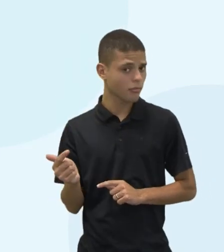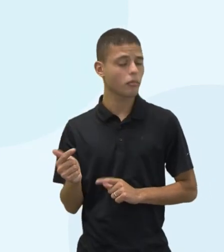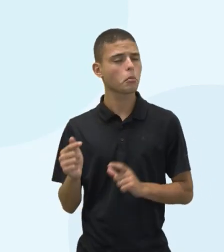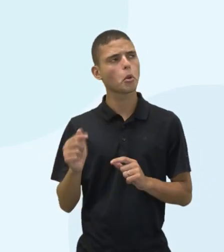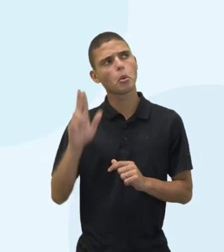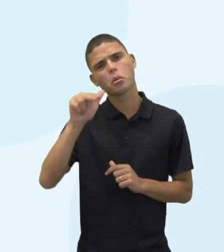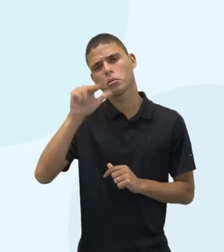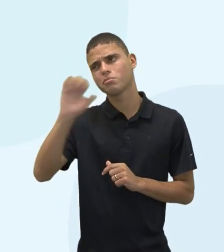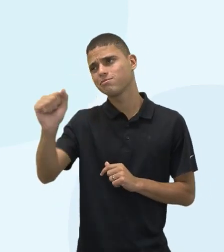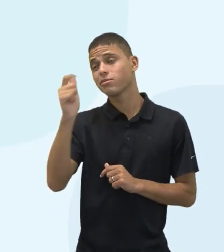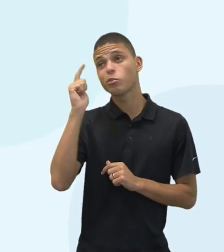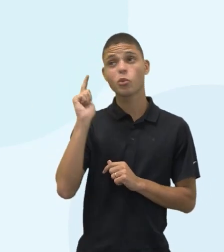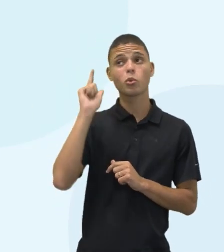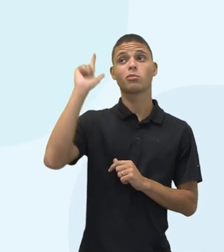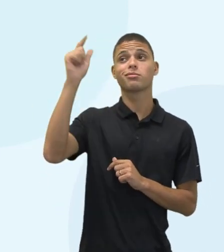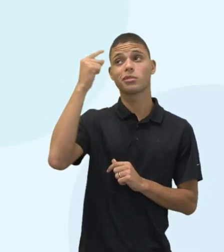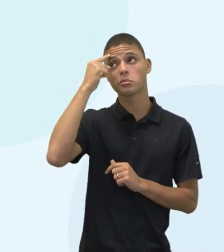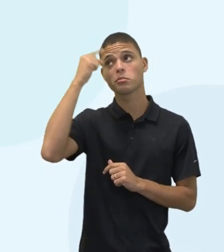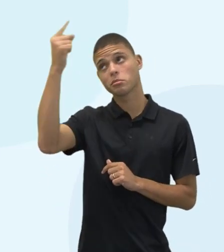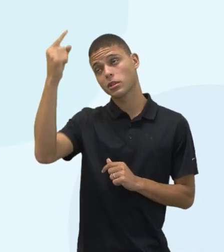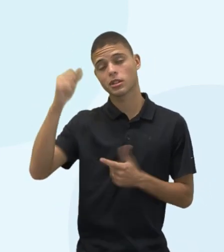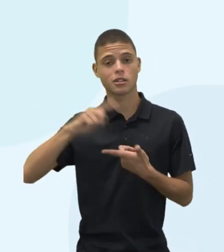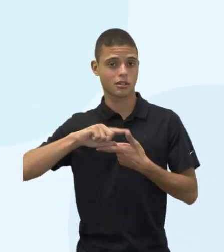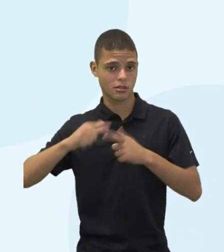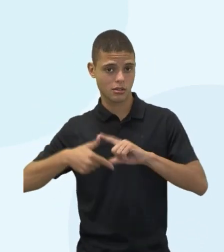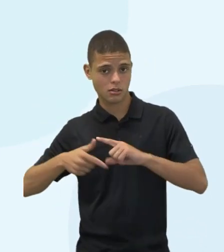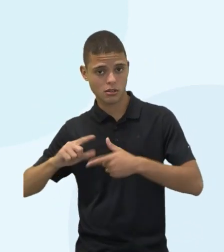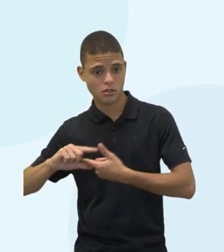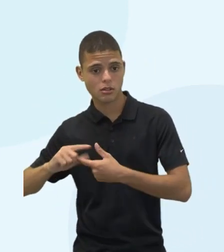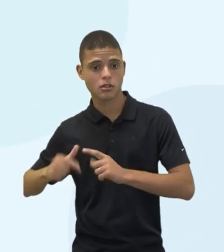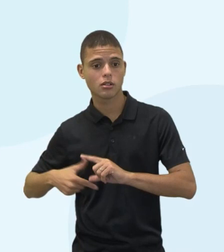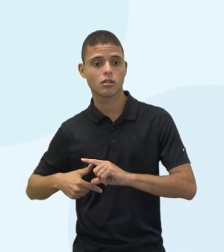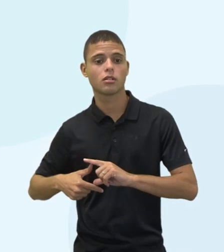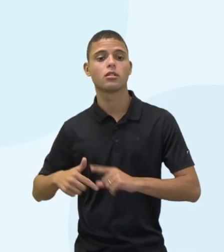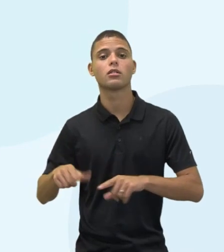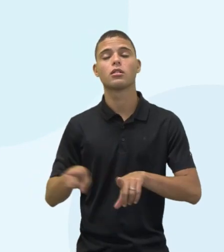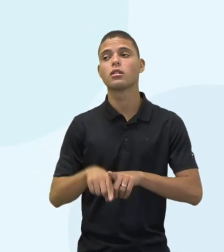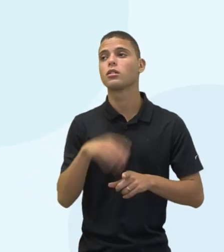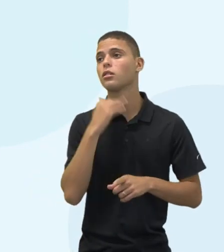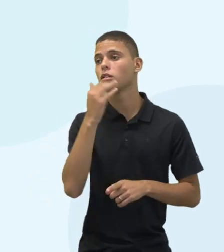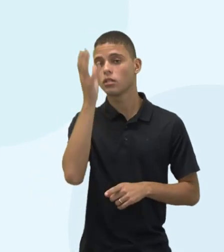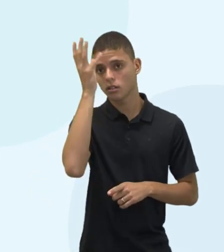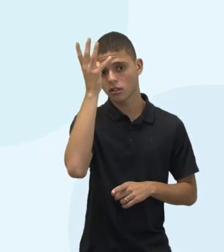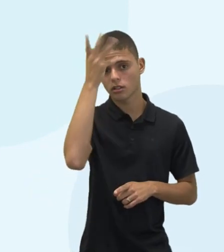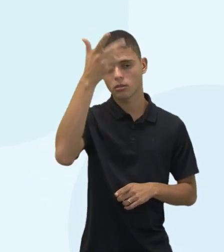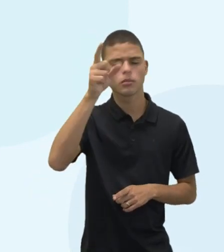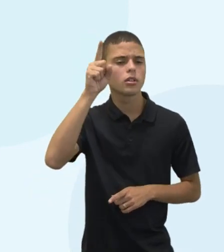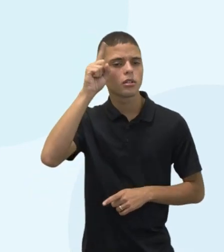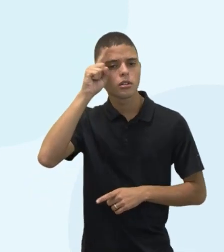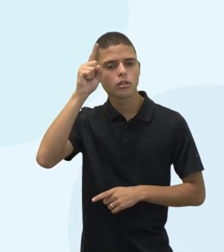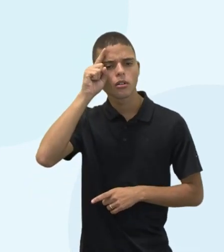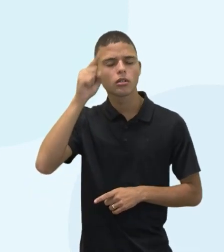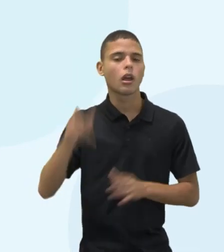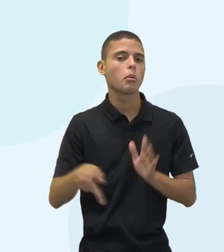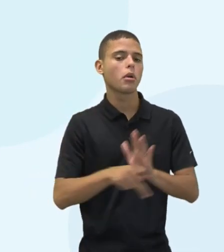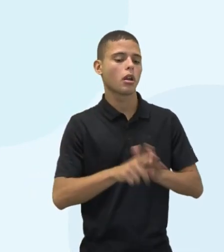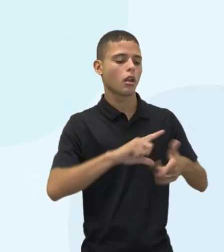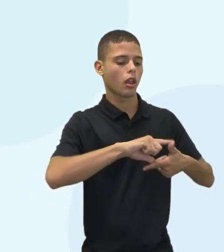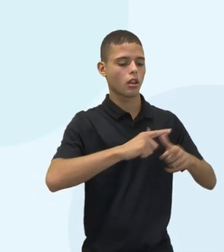ou ainda o raciocínio visual, além de não conseguir resolver as situações da vida que forem